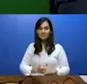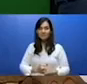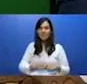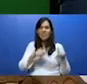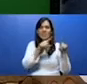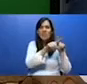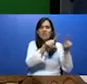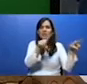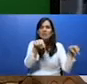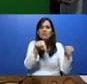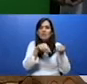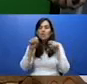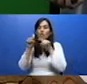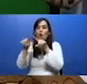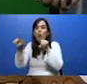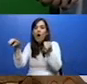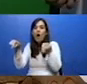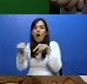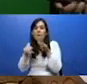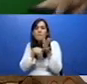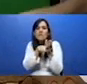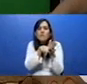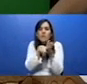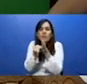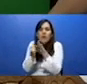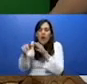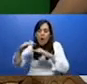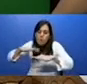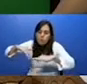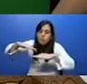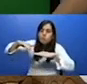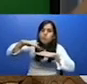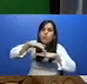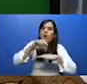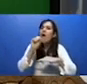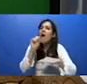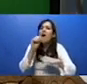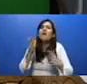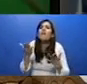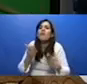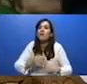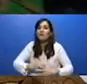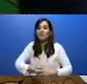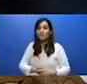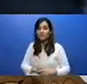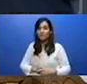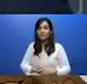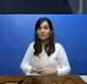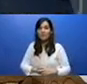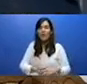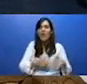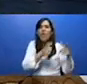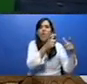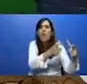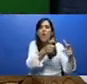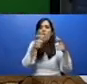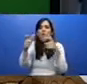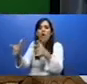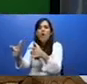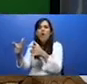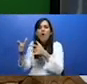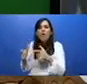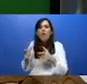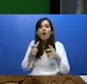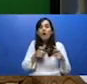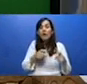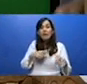Sítios paleontológicos. O que será esses sítios paleontológicos, crianças? São os locais onde se